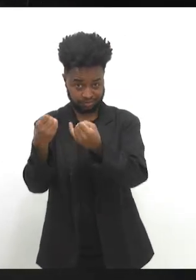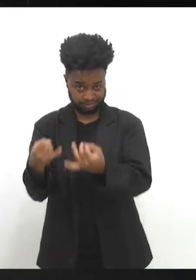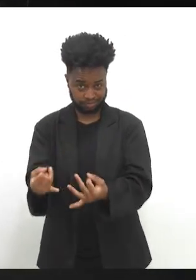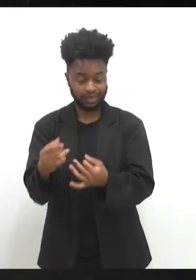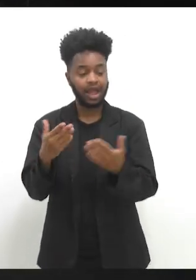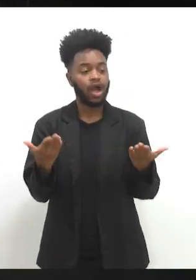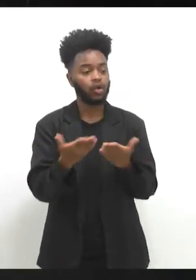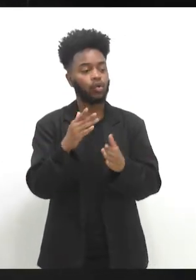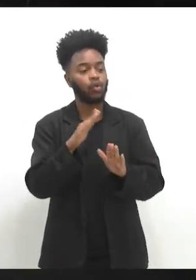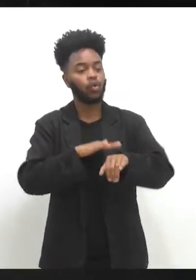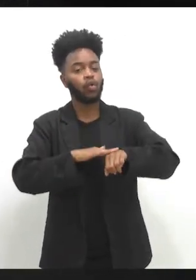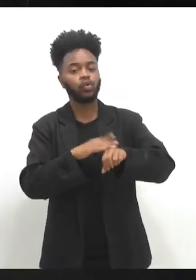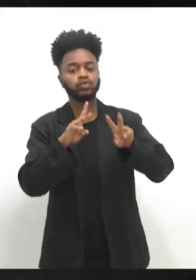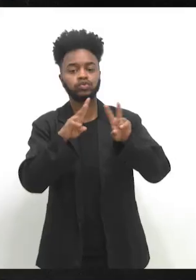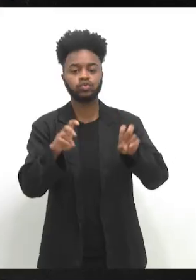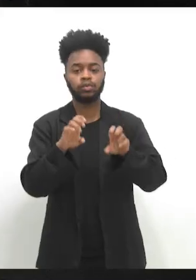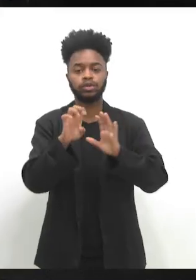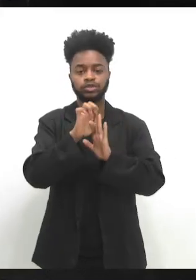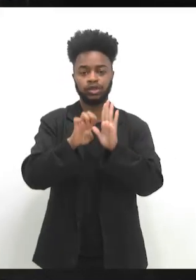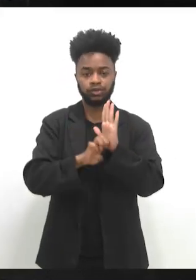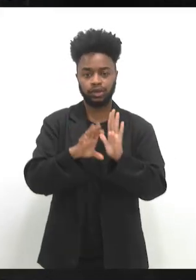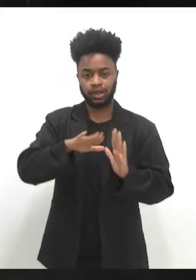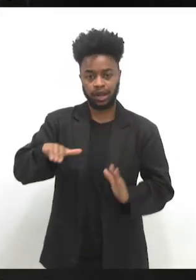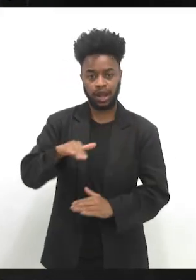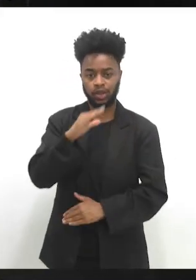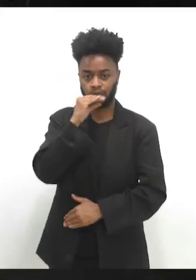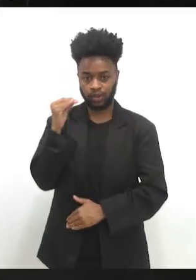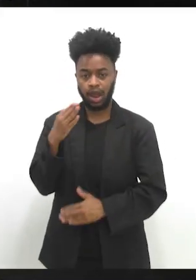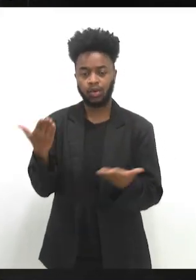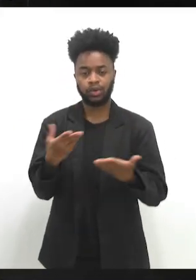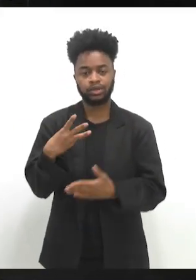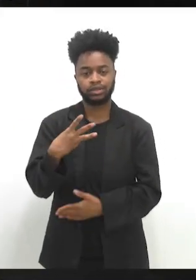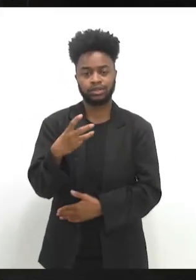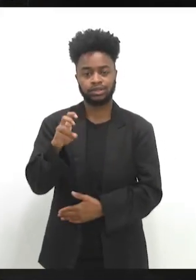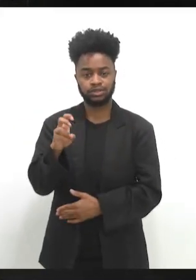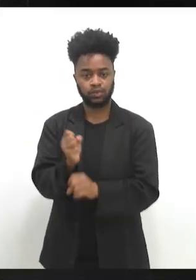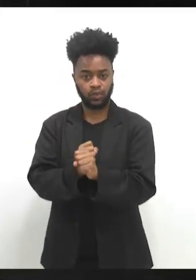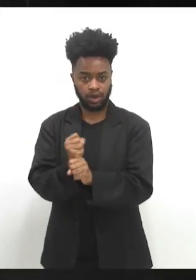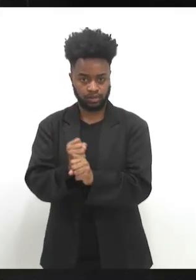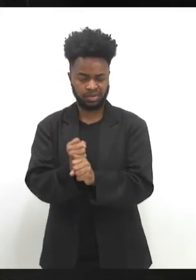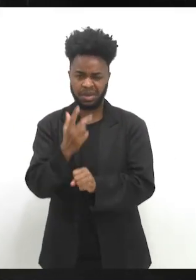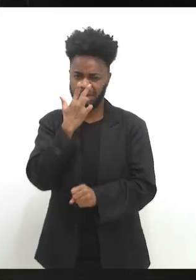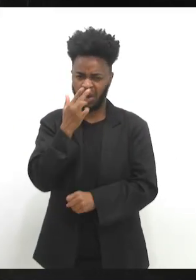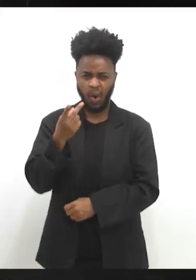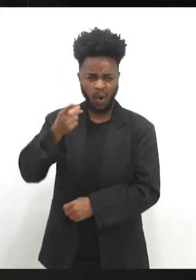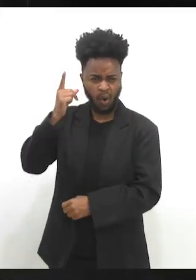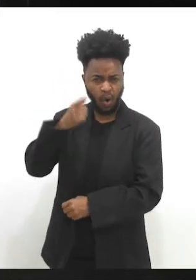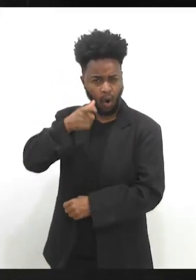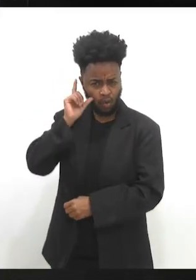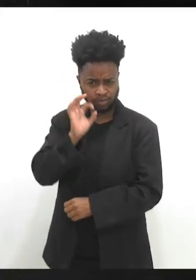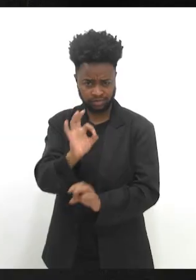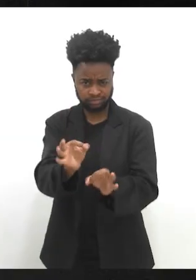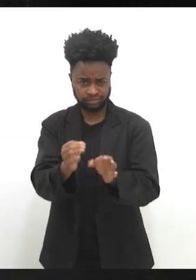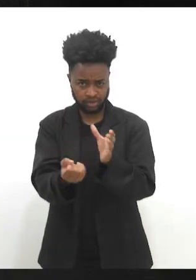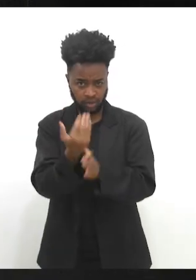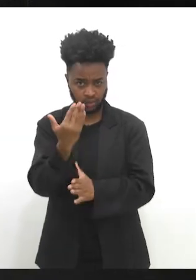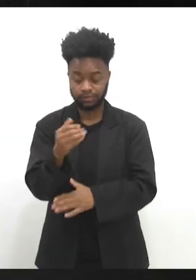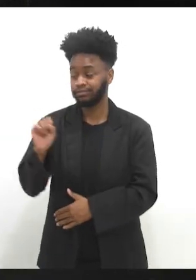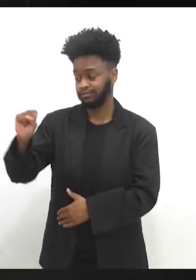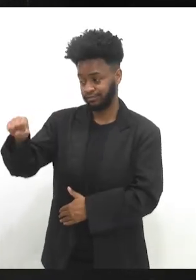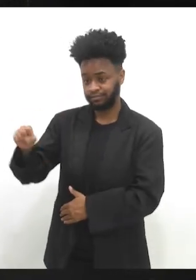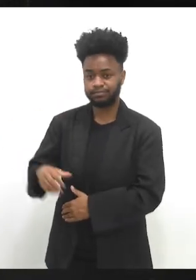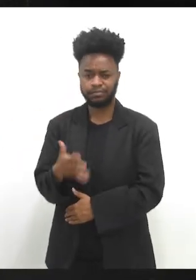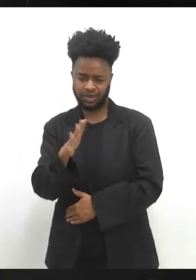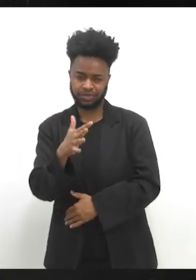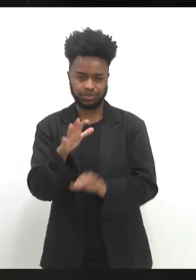gente vai falar sobre o Estatuto da Criança e do Adolescente, que completa 35 anos. É meio que parece que foi ontem, né, doutora Carla?